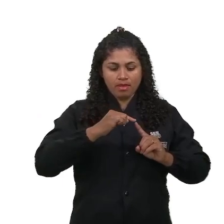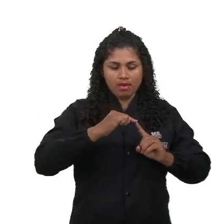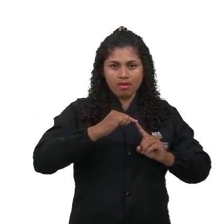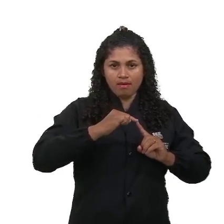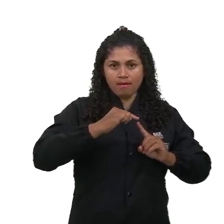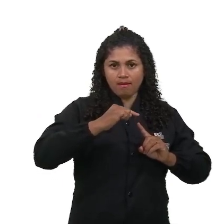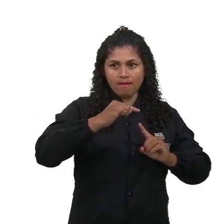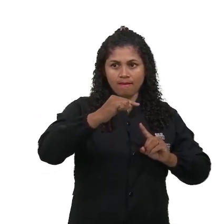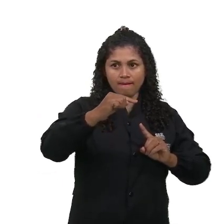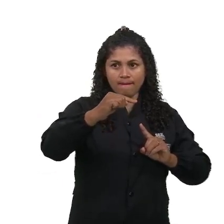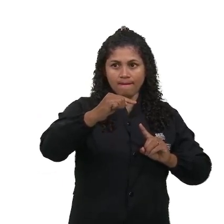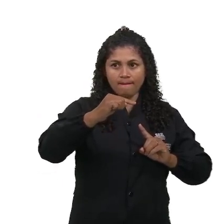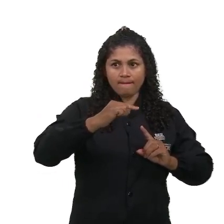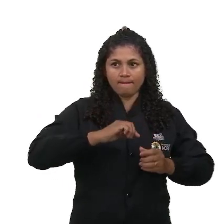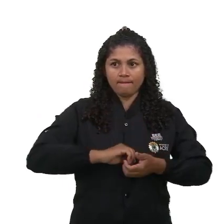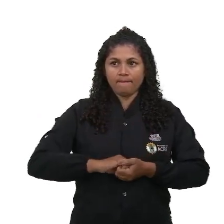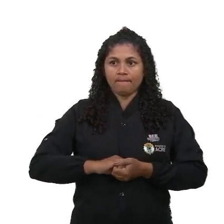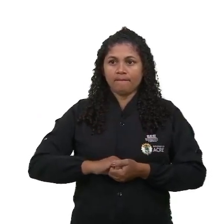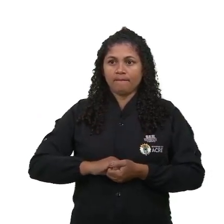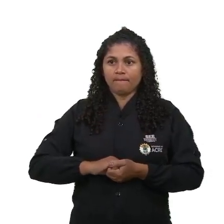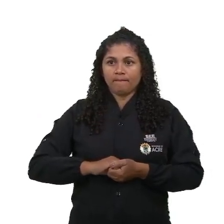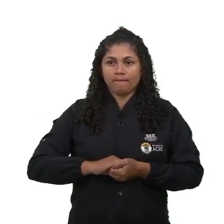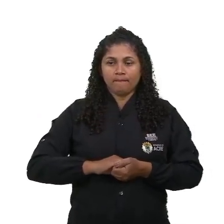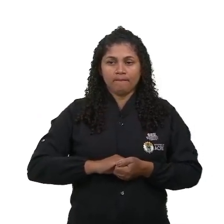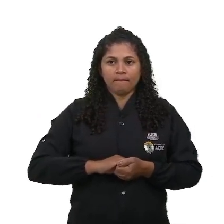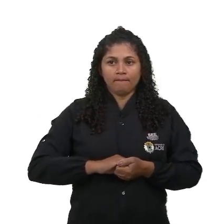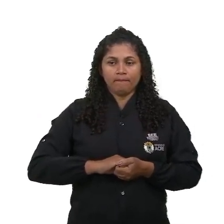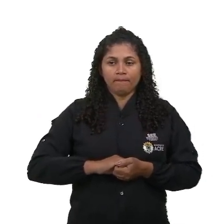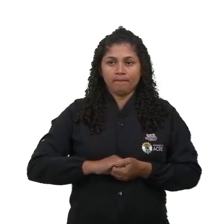a ideia geométrica dessa adição.